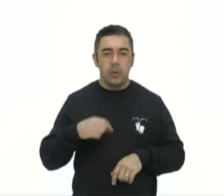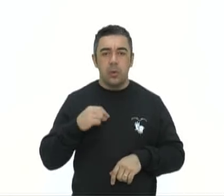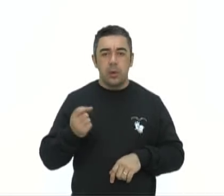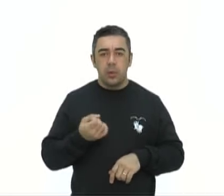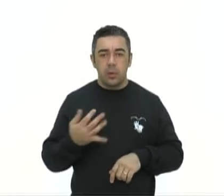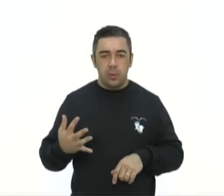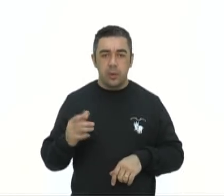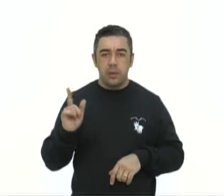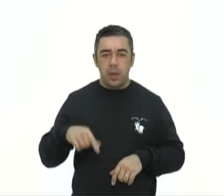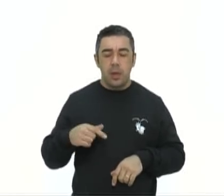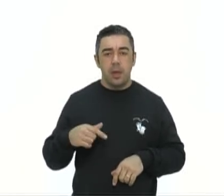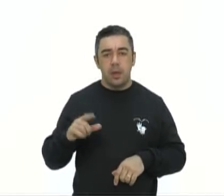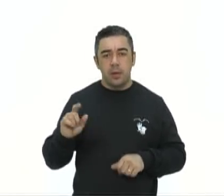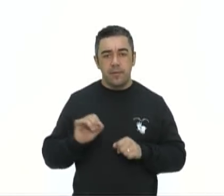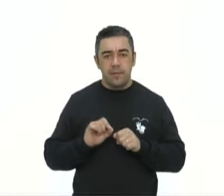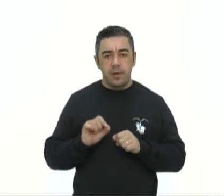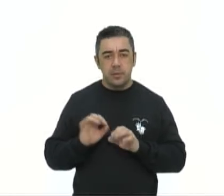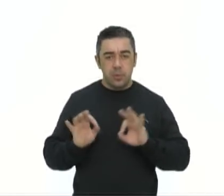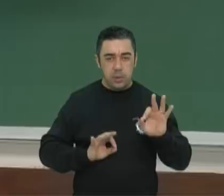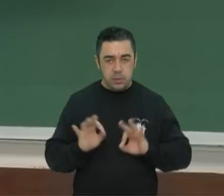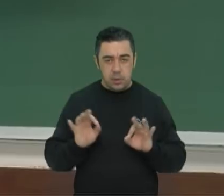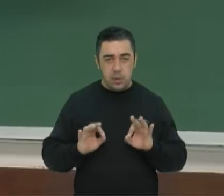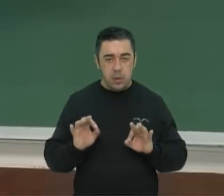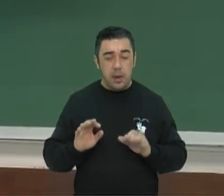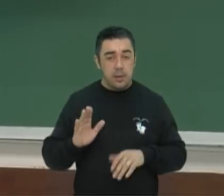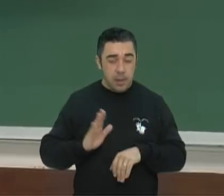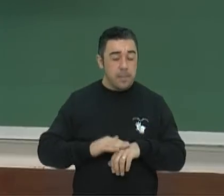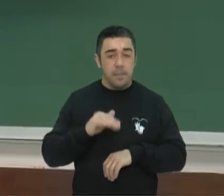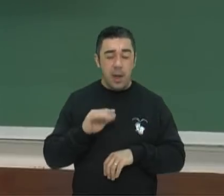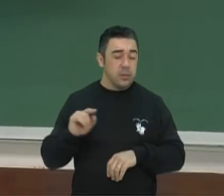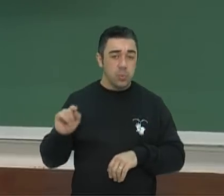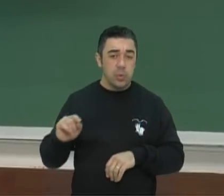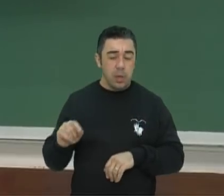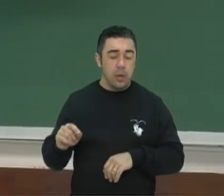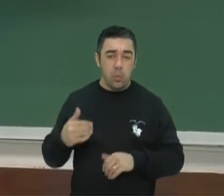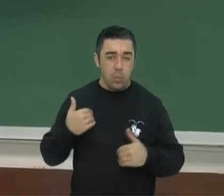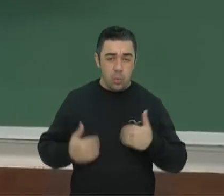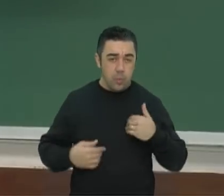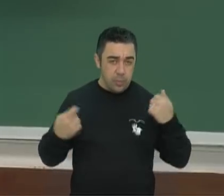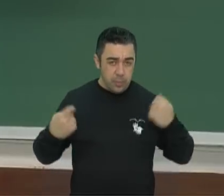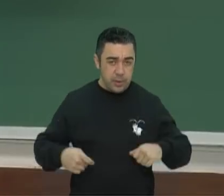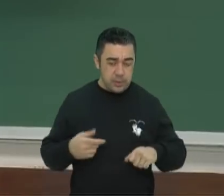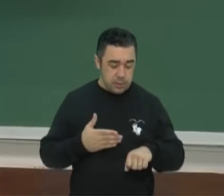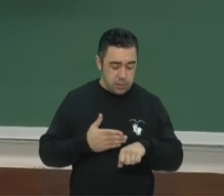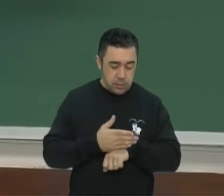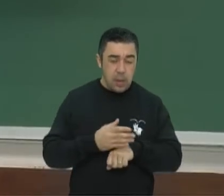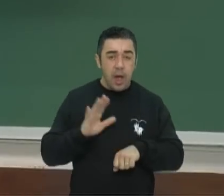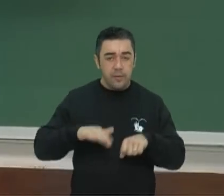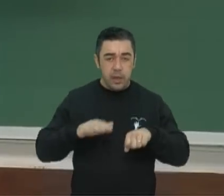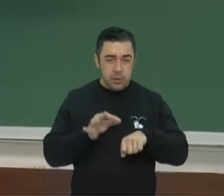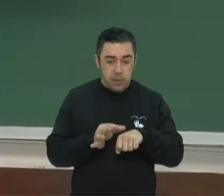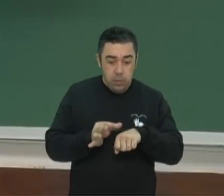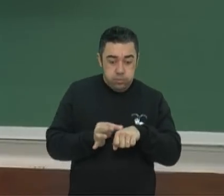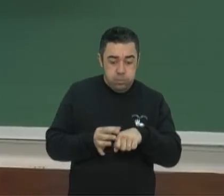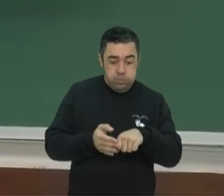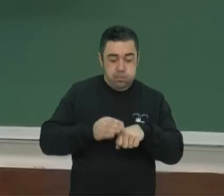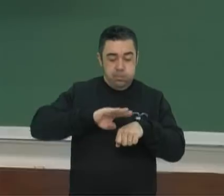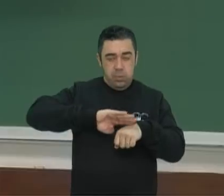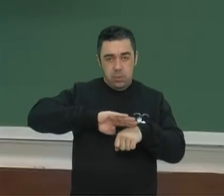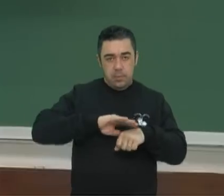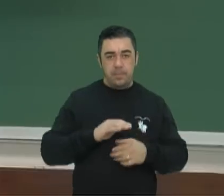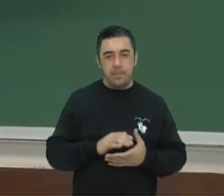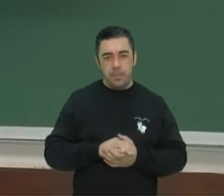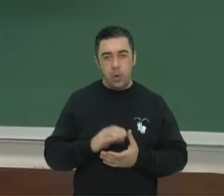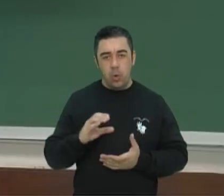tamanho do rombo que o organismo precisa tapar. Então, quer dizer, produz mais material do que especificamente o ferimento. A massa de colágeno,